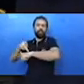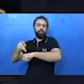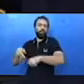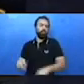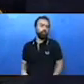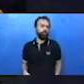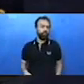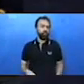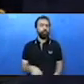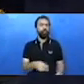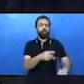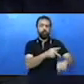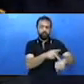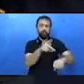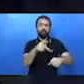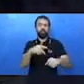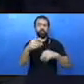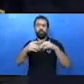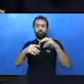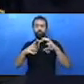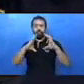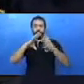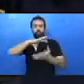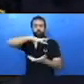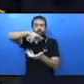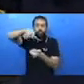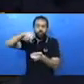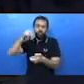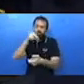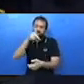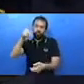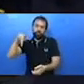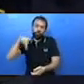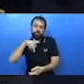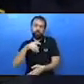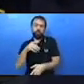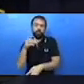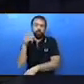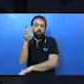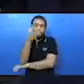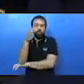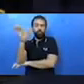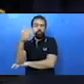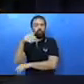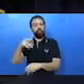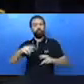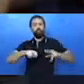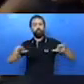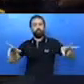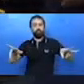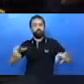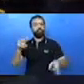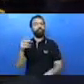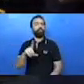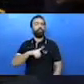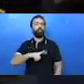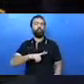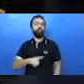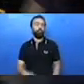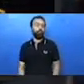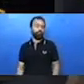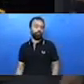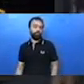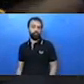cada país tem a sua. E nós, brasileiros, devemos respeitar a nossa, tá? A bandeira do Brasil.